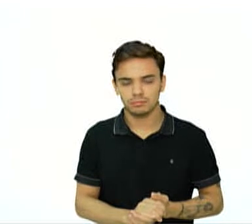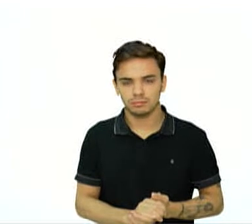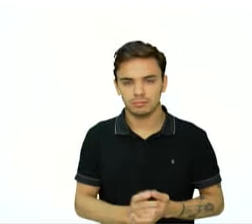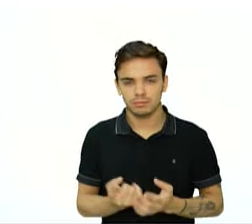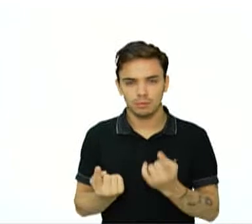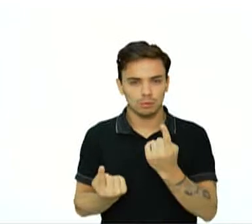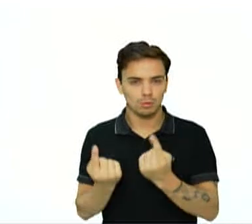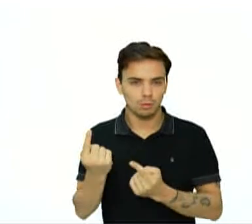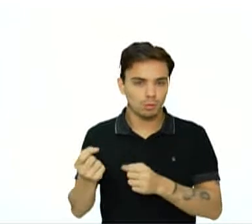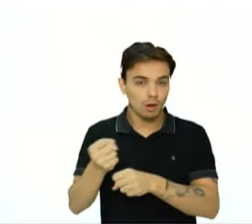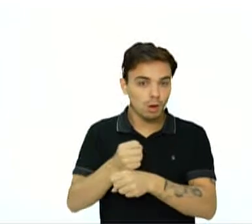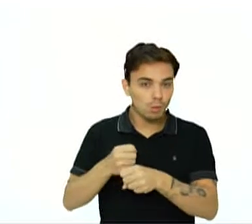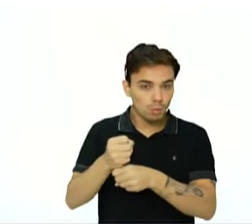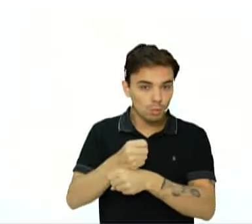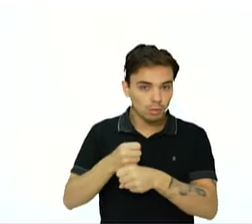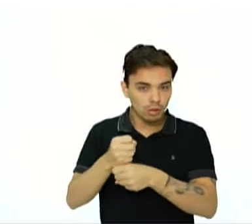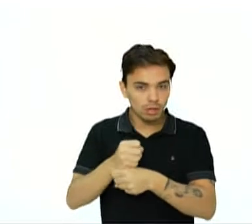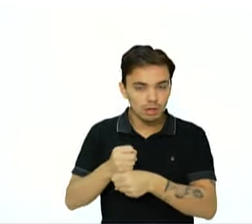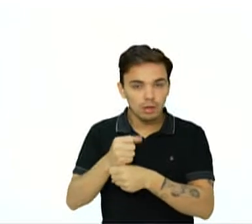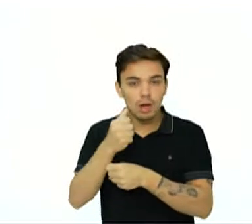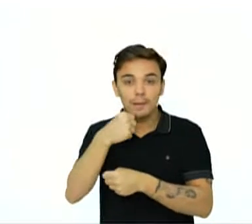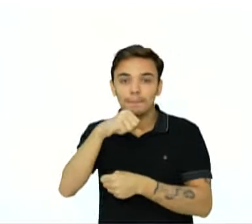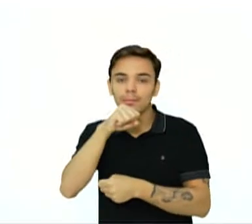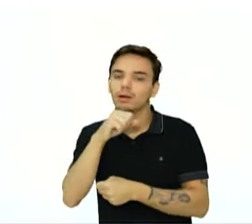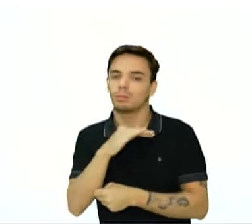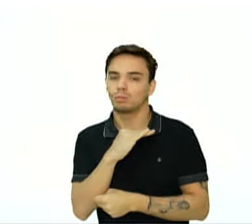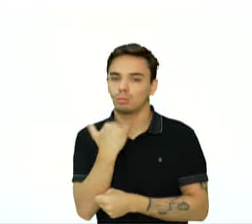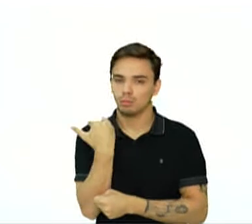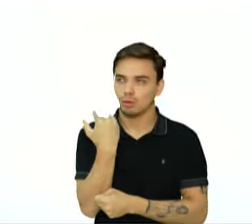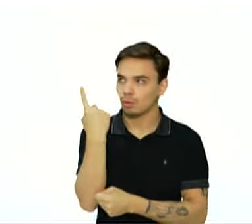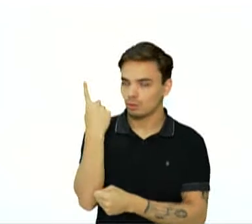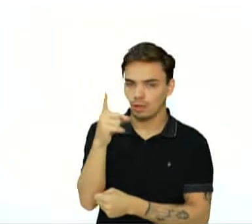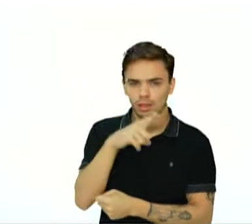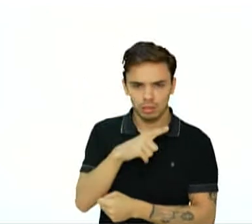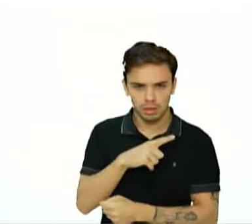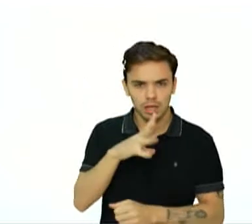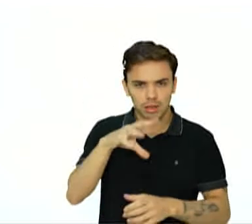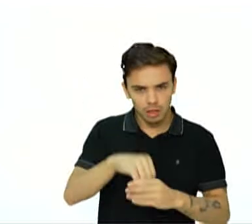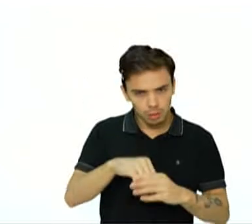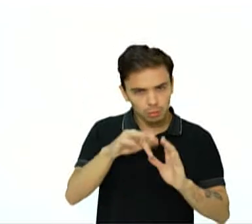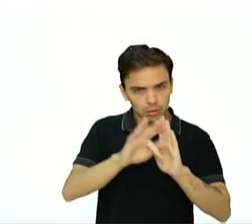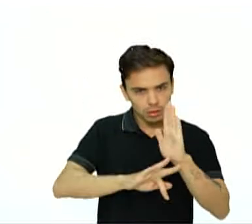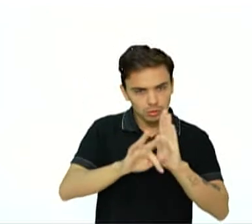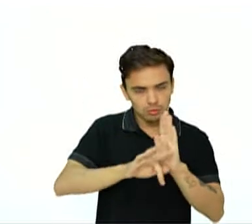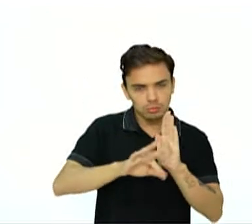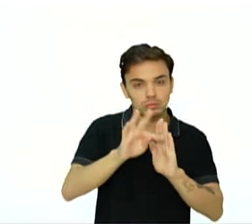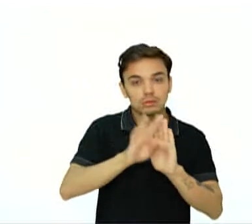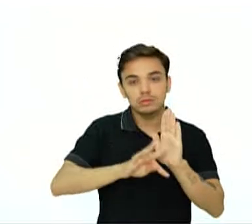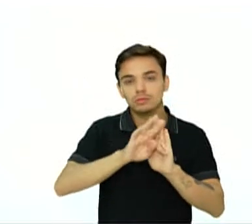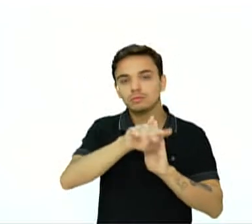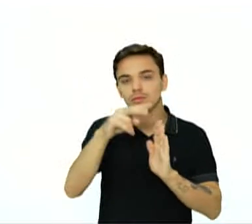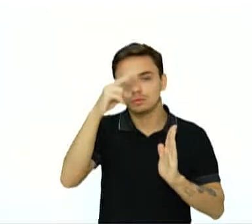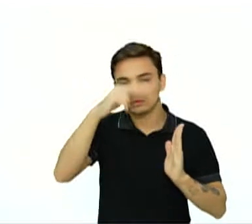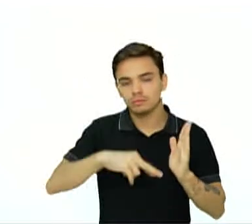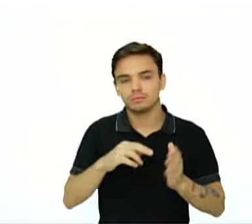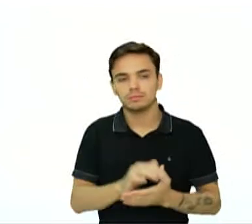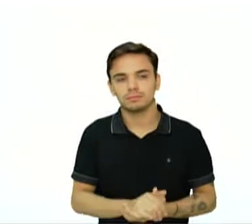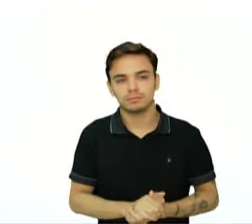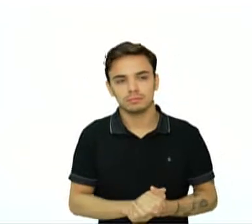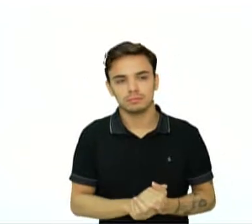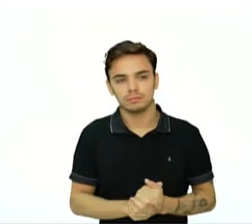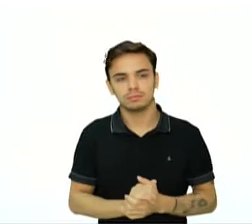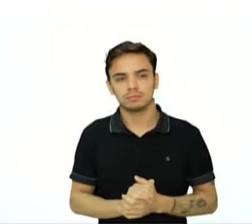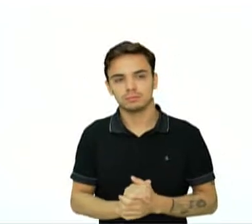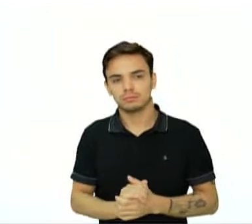ano que a mãe delas faleceu, tá? Tava no texto que vocês fizeram a leitura. And number 2, who did Charlotte's